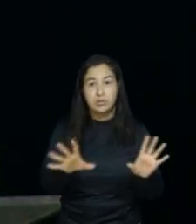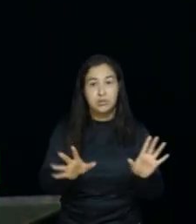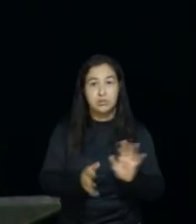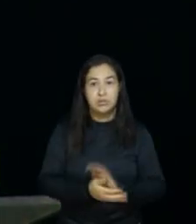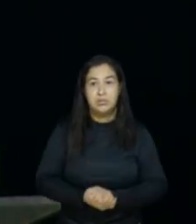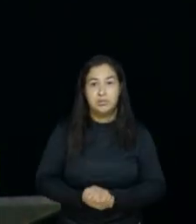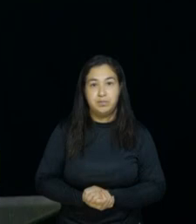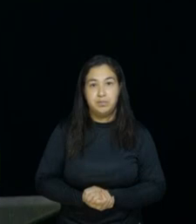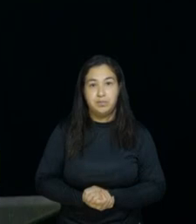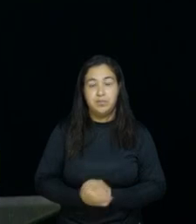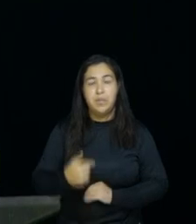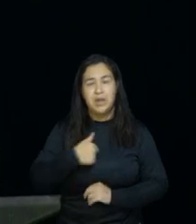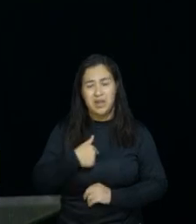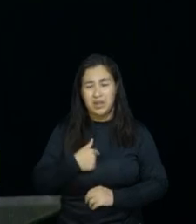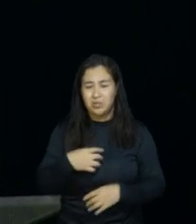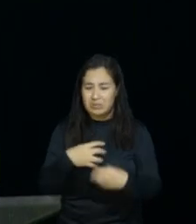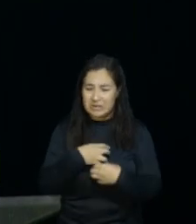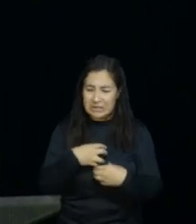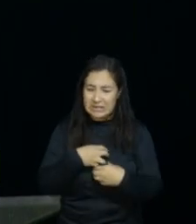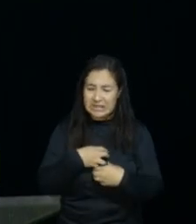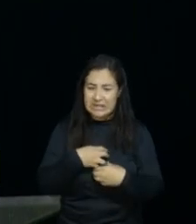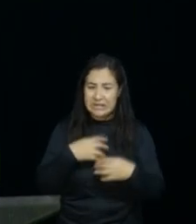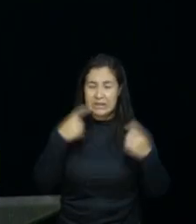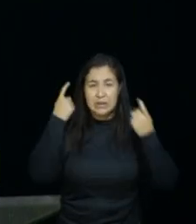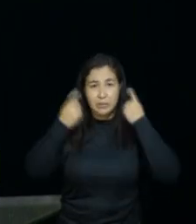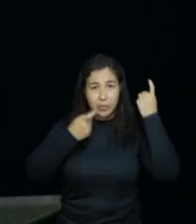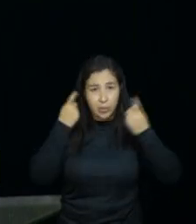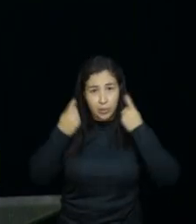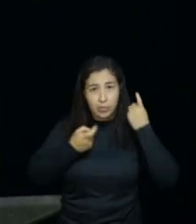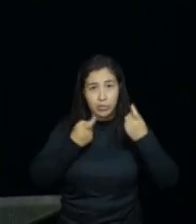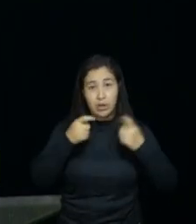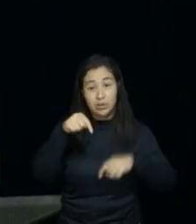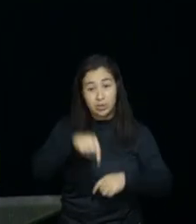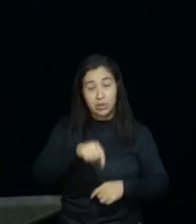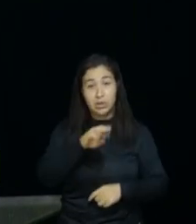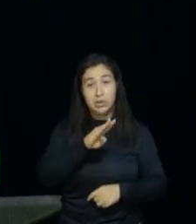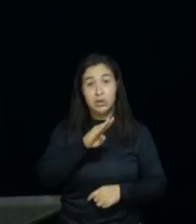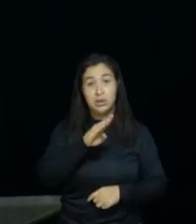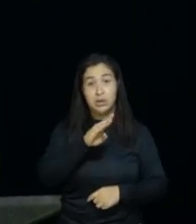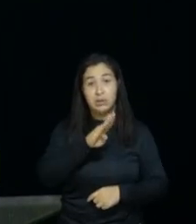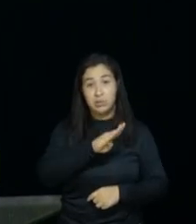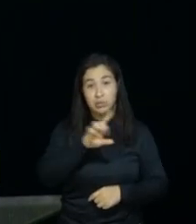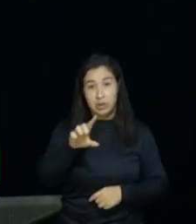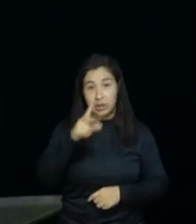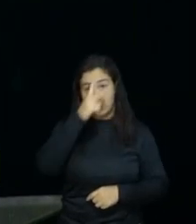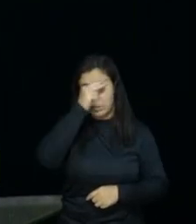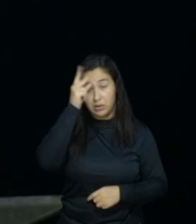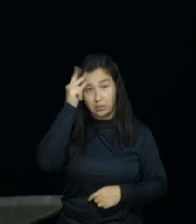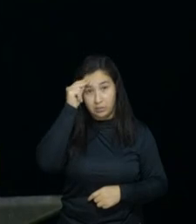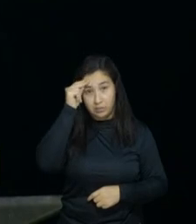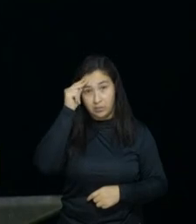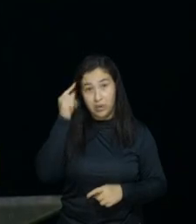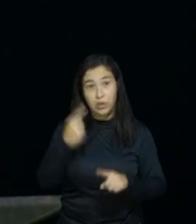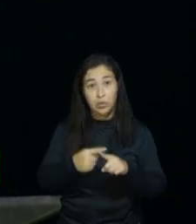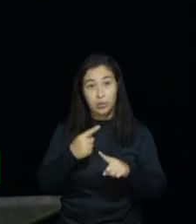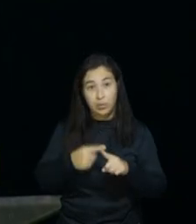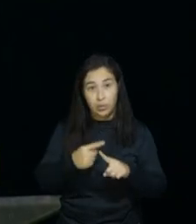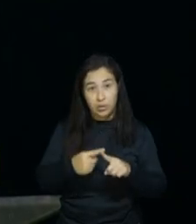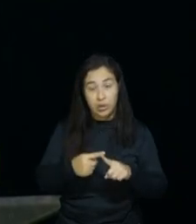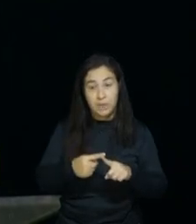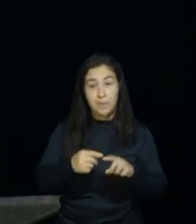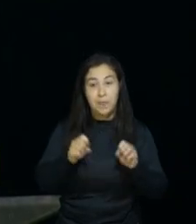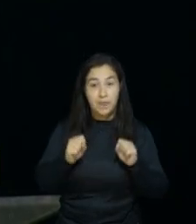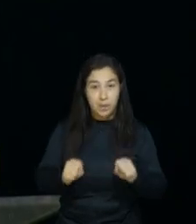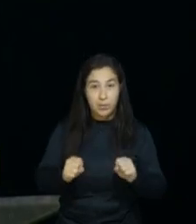qual me preocupa muito, como prefeito da cidade, é uma ação que me preocupa muito pelo resultado e impacto claro inicial